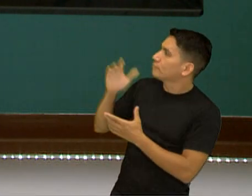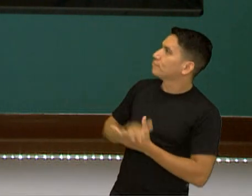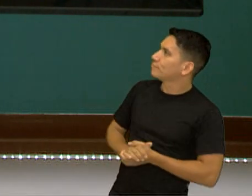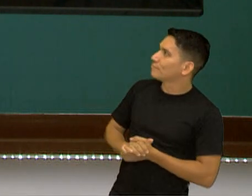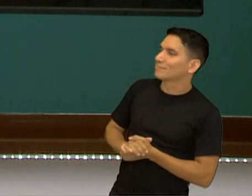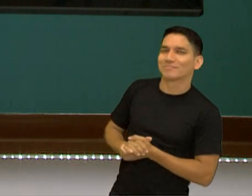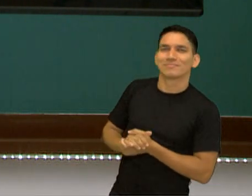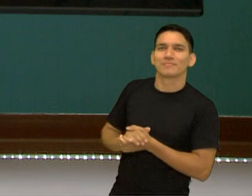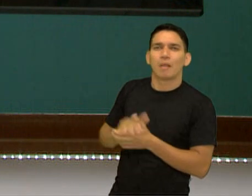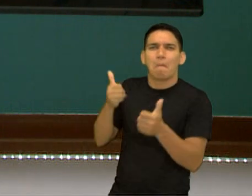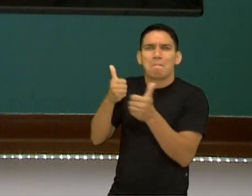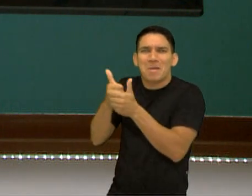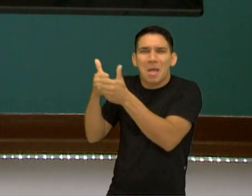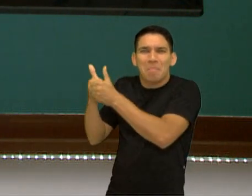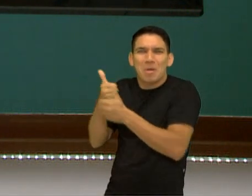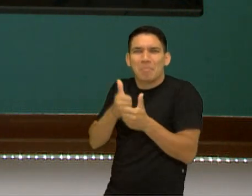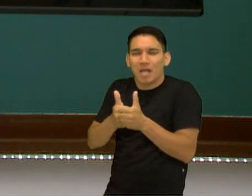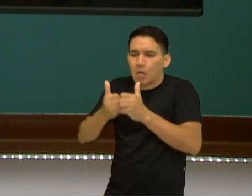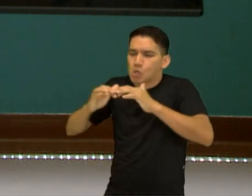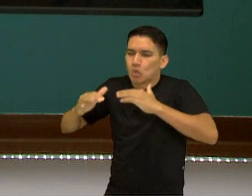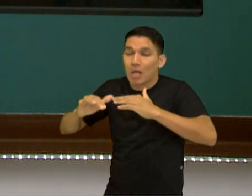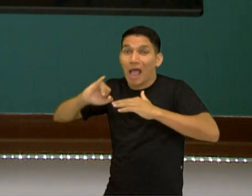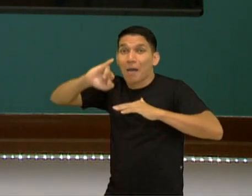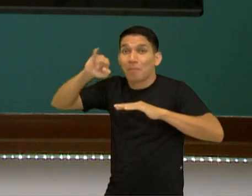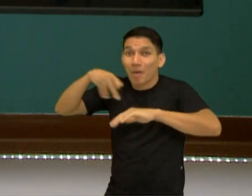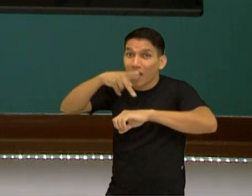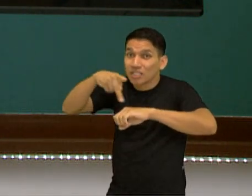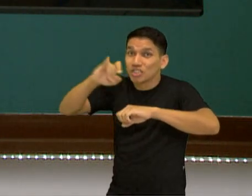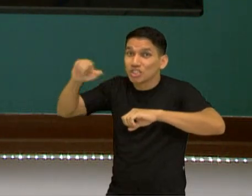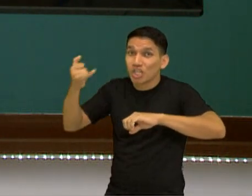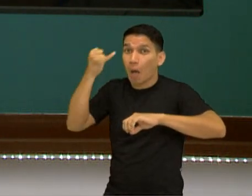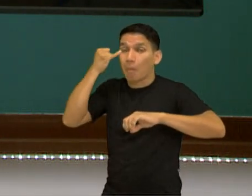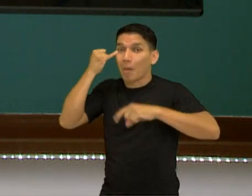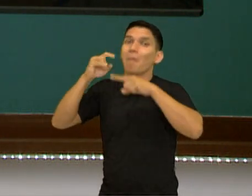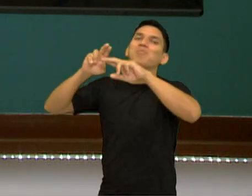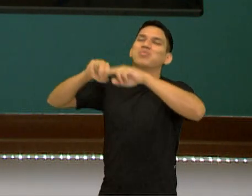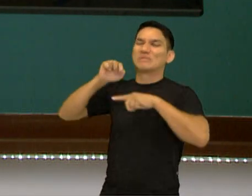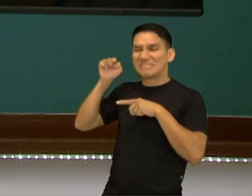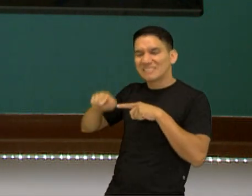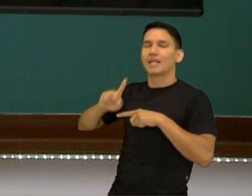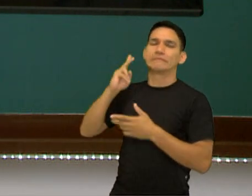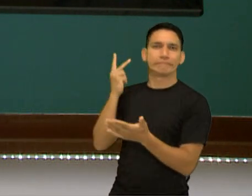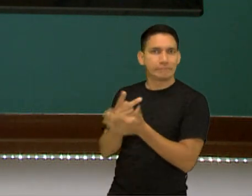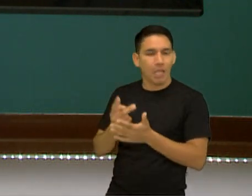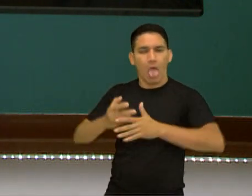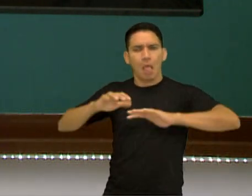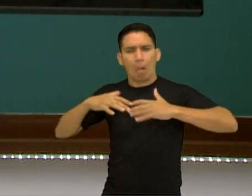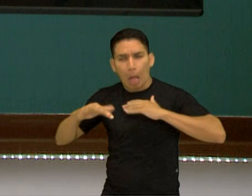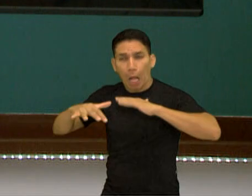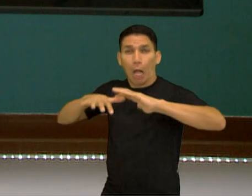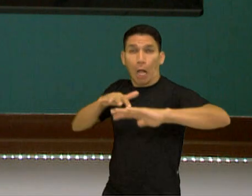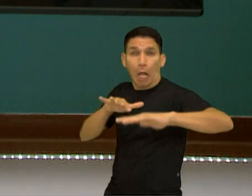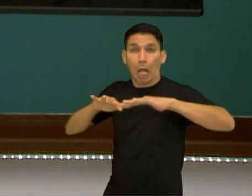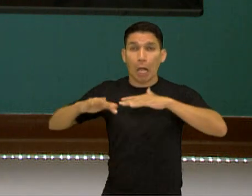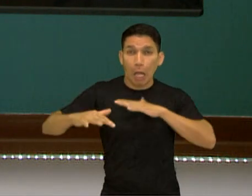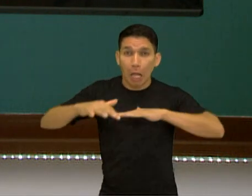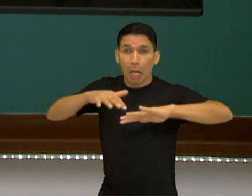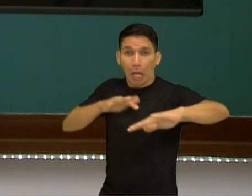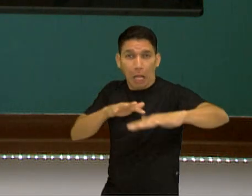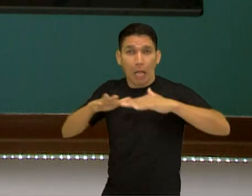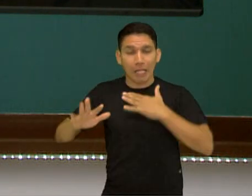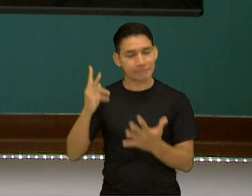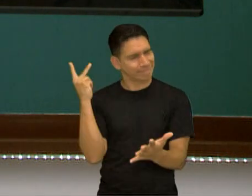euroasiática estão muito próximos ao território japonês, o que faz com que o Japão seja assolado com terremotos numa